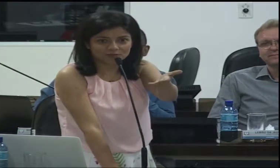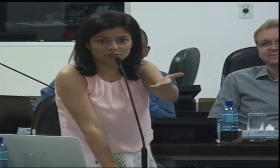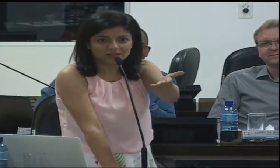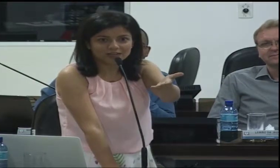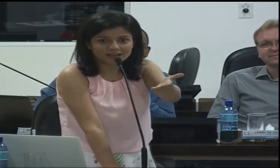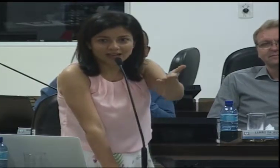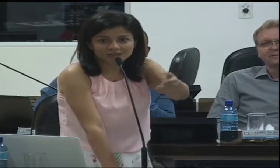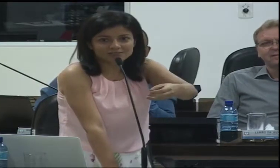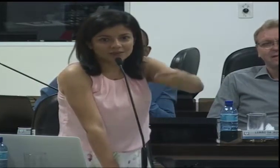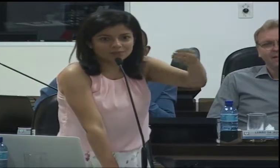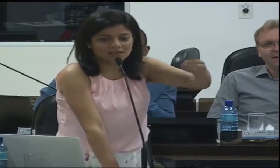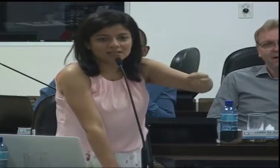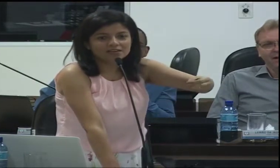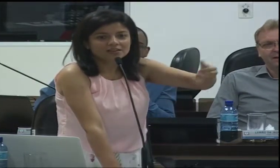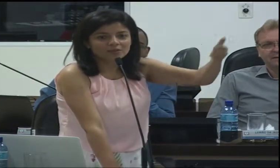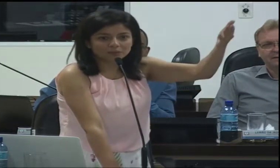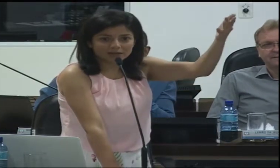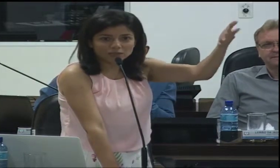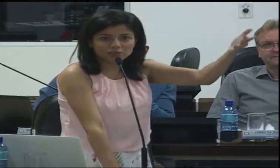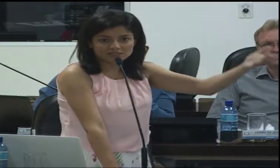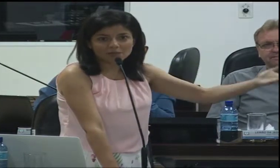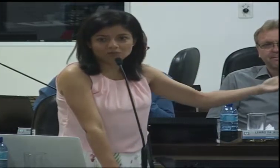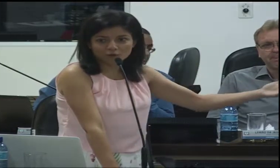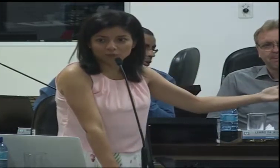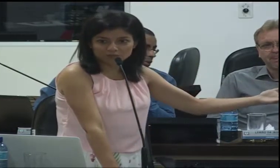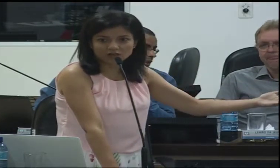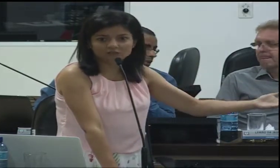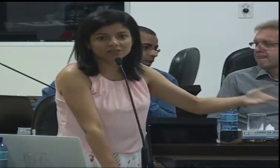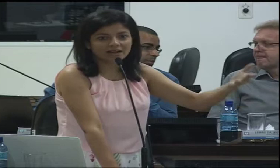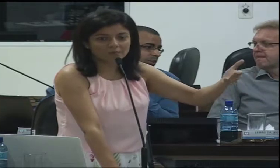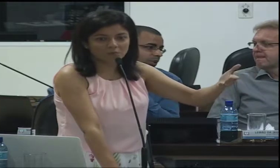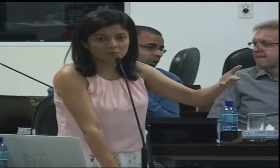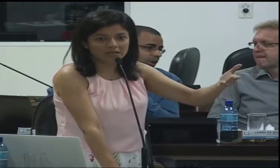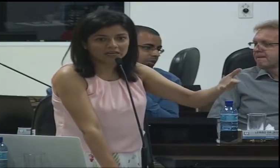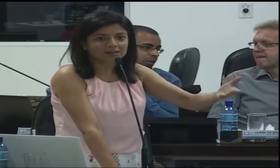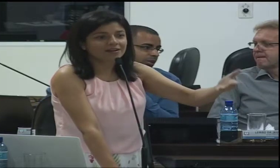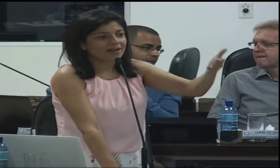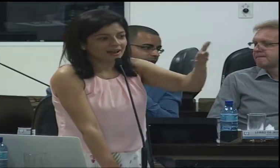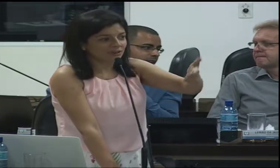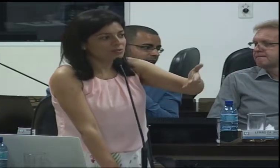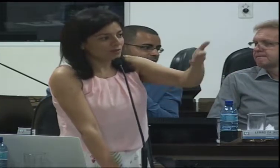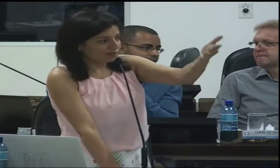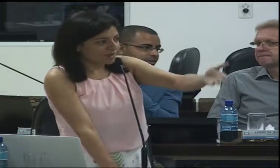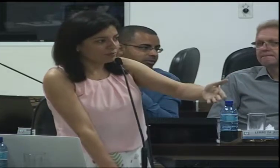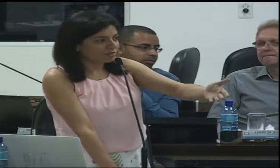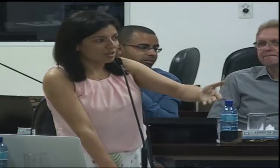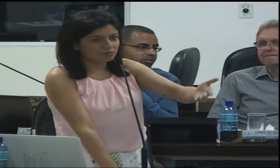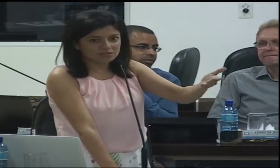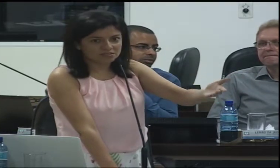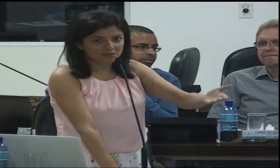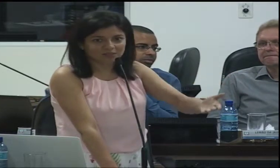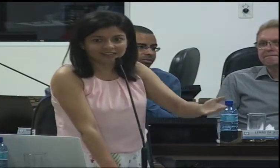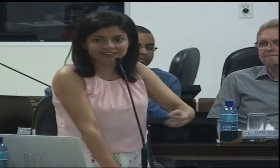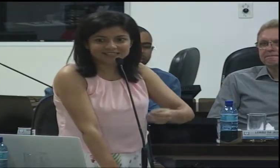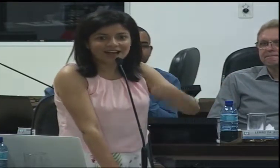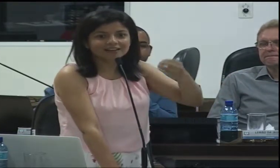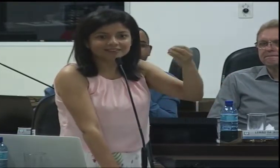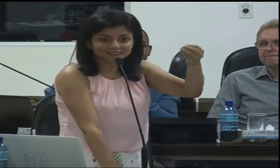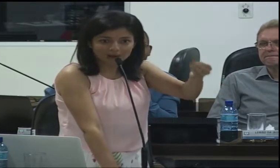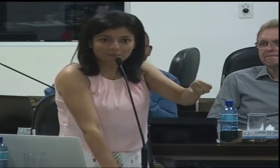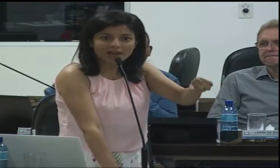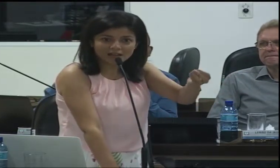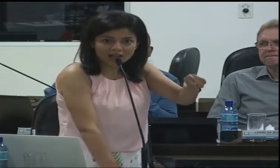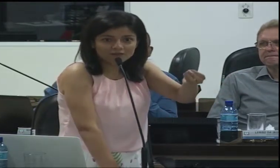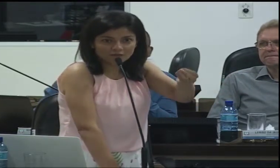compliances hoje. Nós temos aí, quando pegamos um esquema de corrupção na área pública, nós percebemos que a administração privada ela